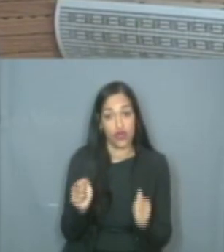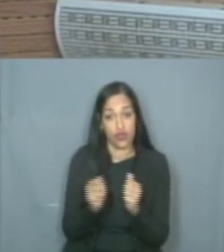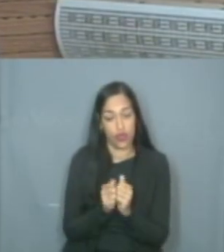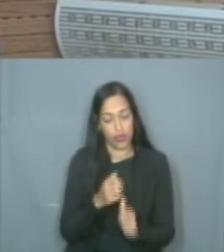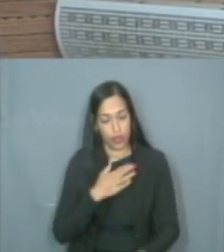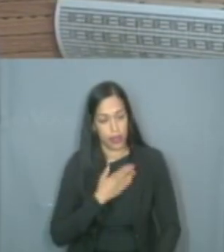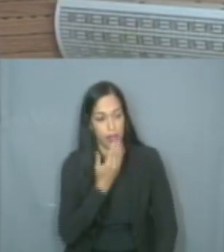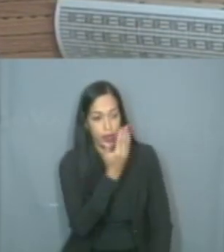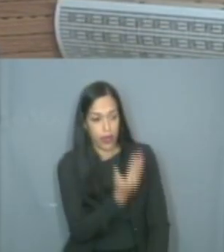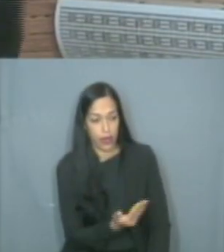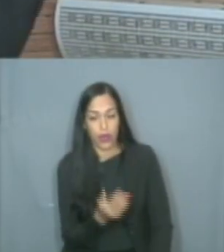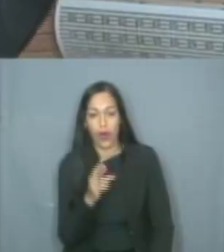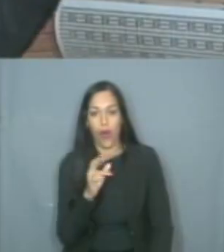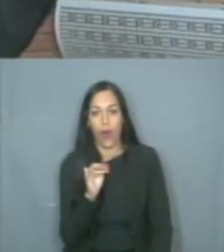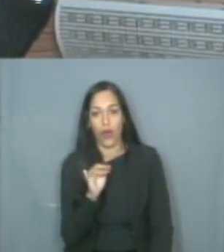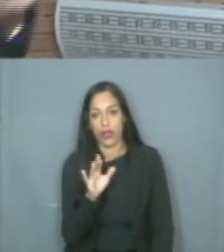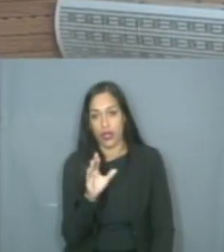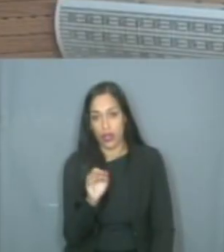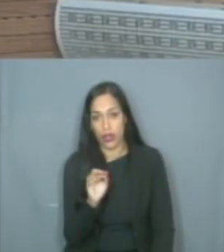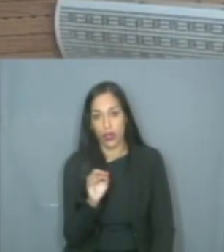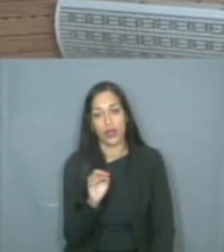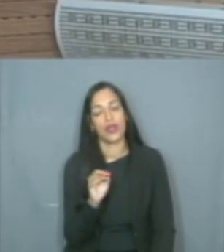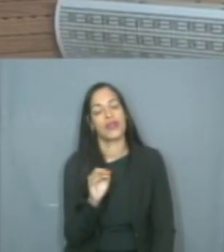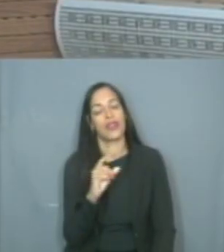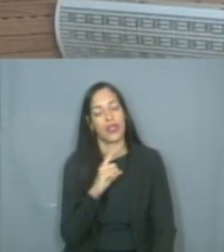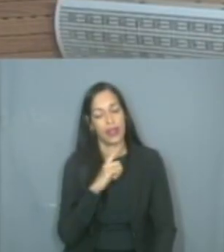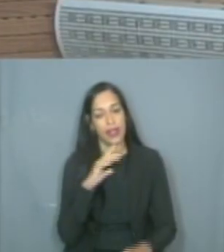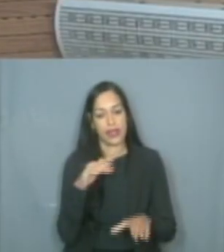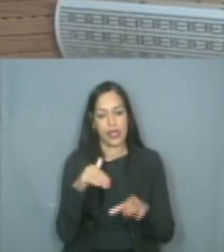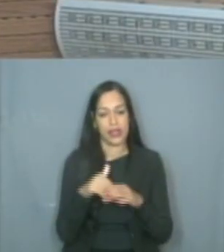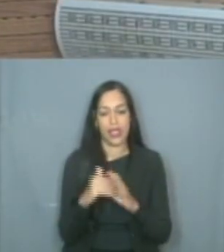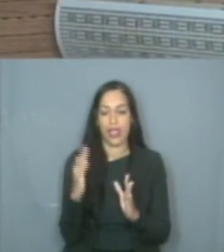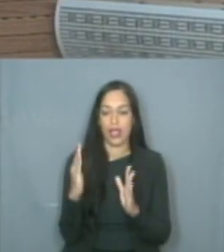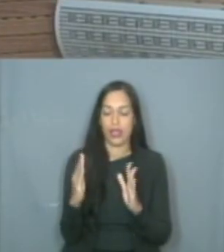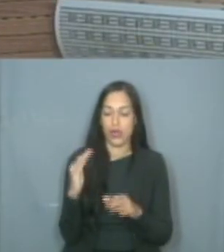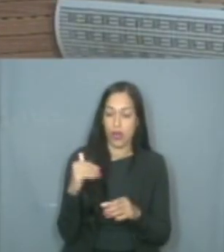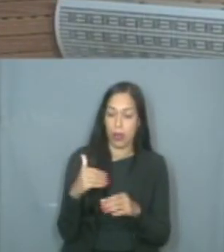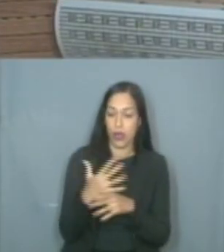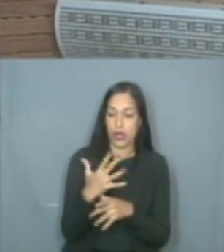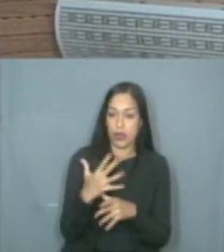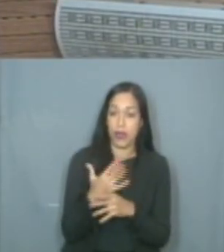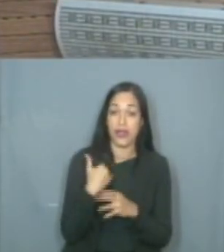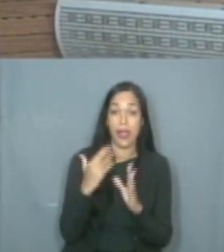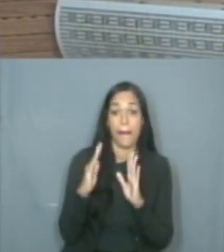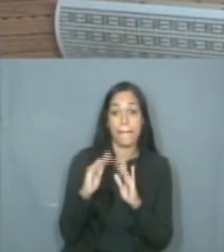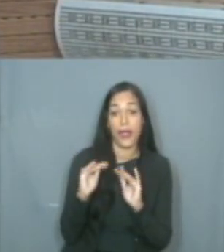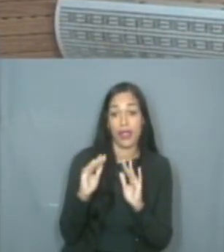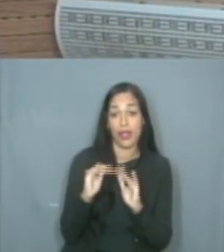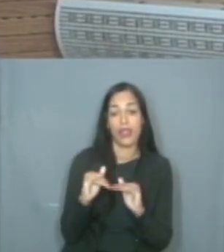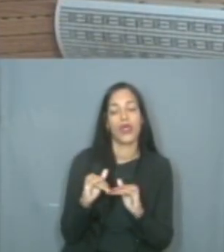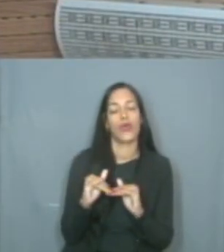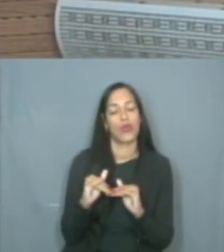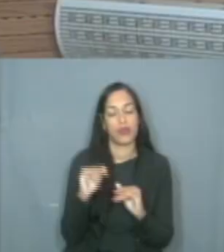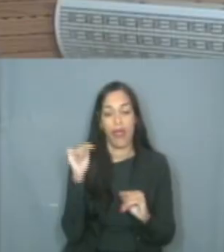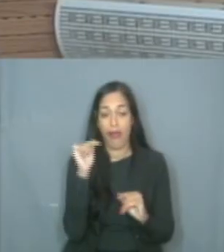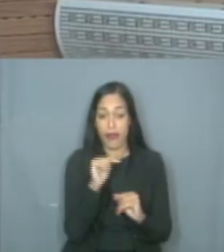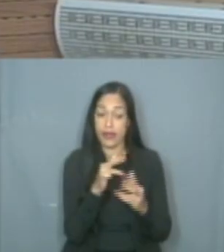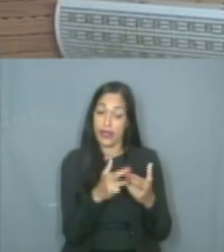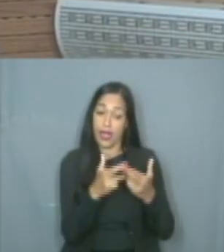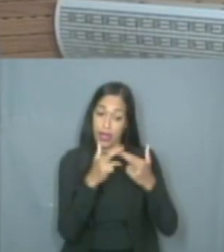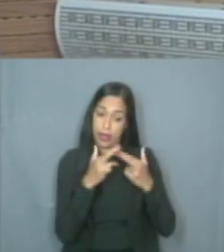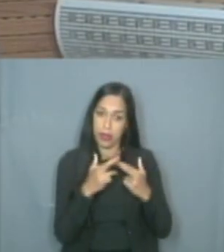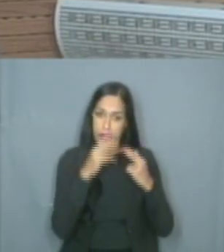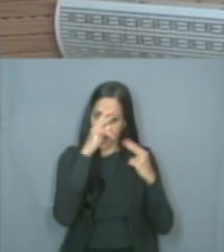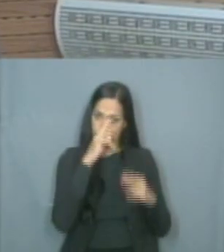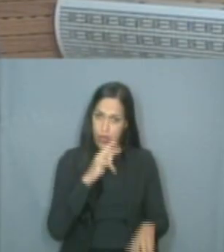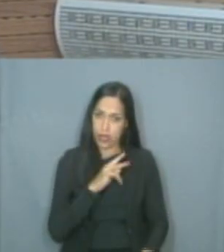Rodrigo Coutinho a chapa nas últimas eleições municipais e solicitou esse requerimento. A gente precisa fazer justa aqui